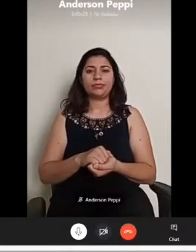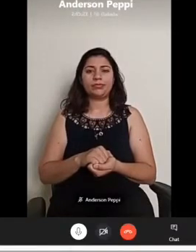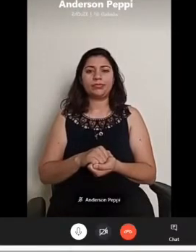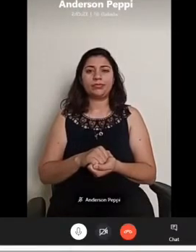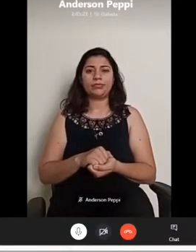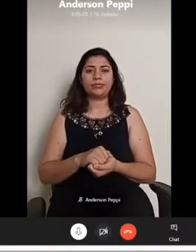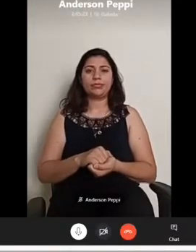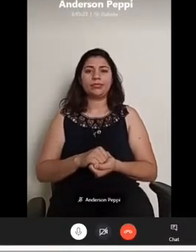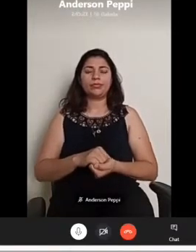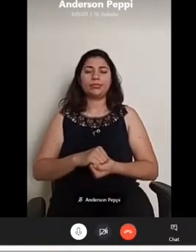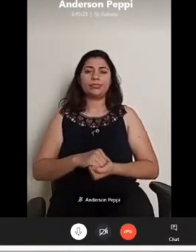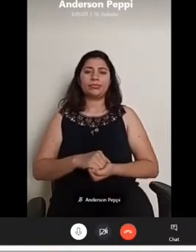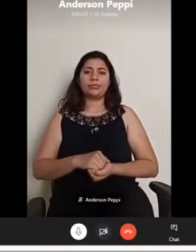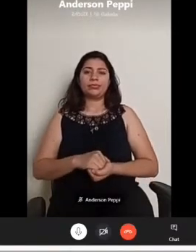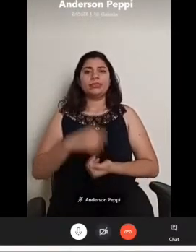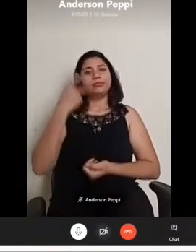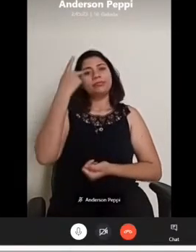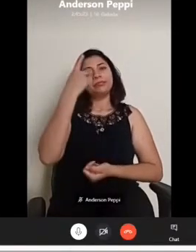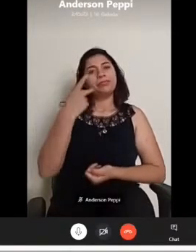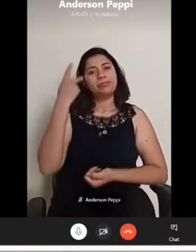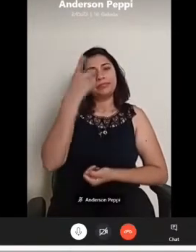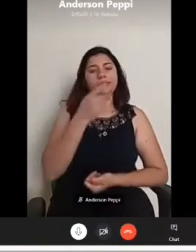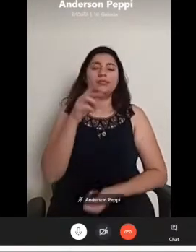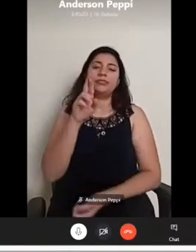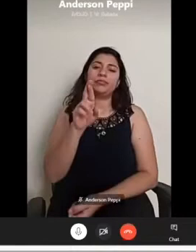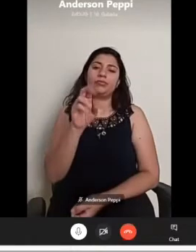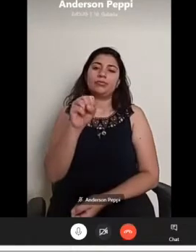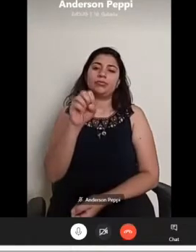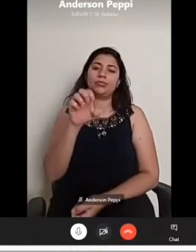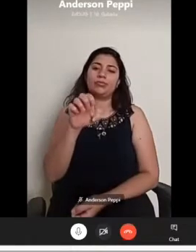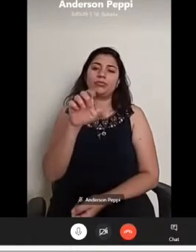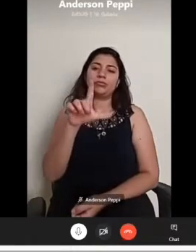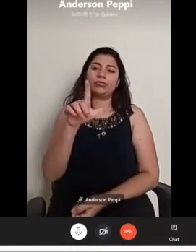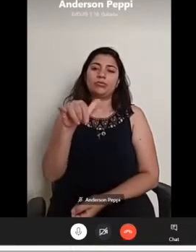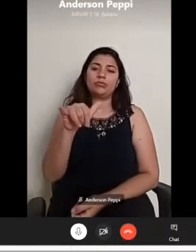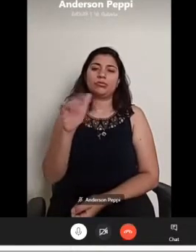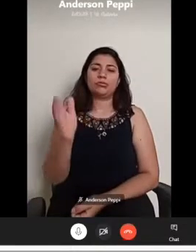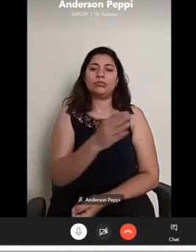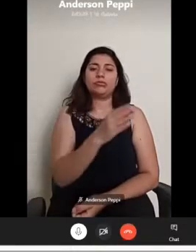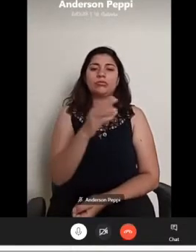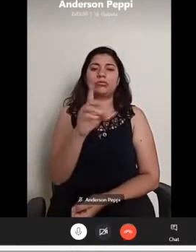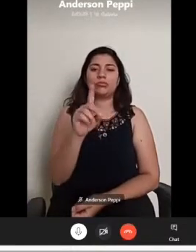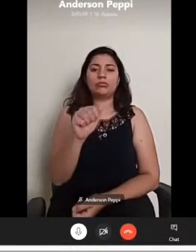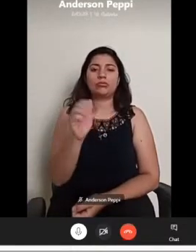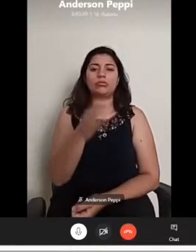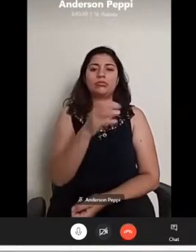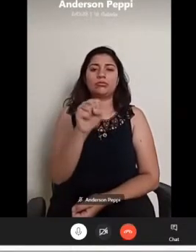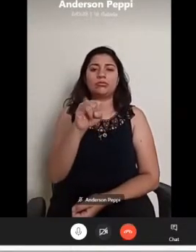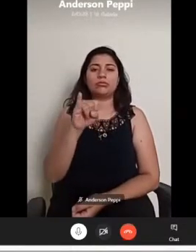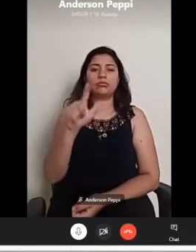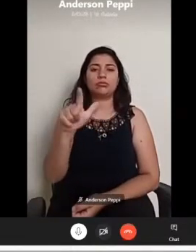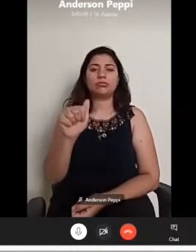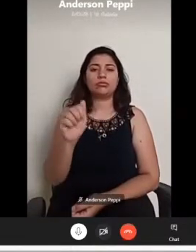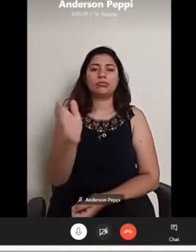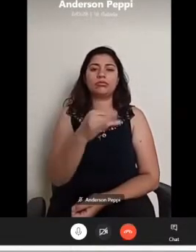Vereadora Roseli Antunes da Silva Iello.